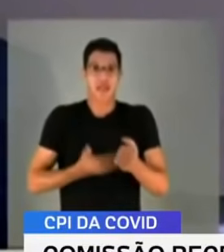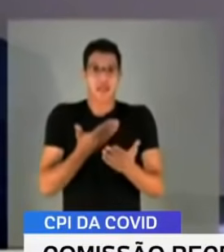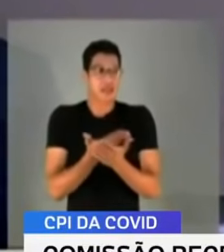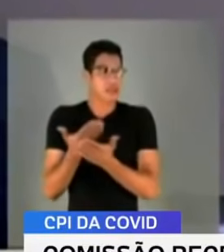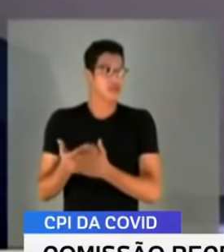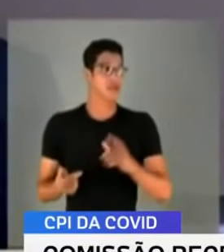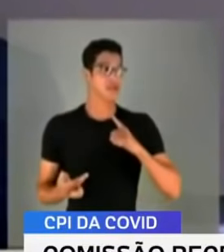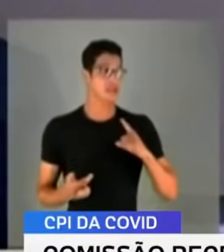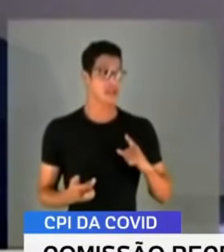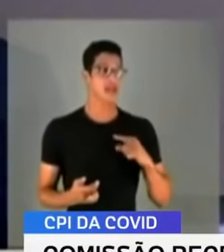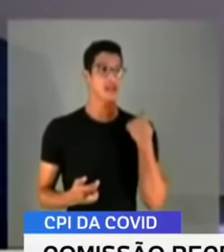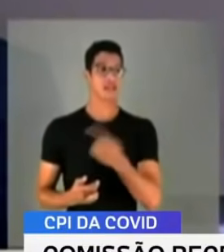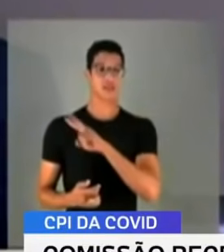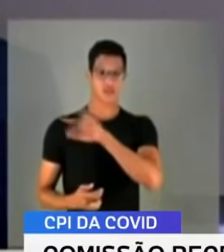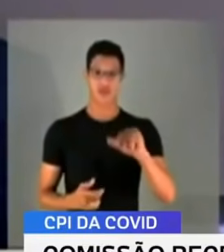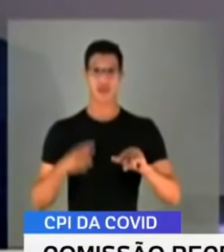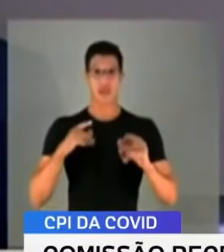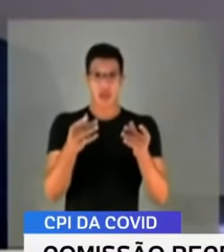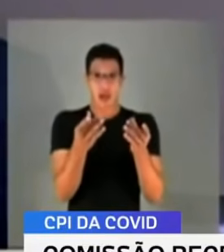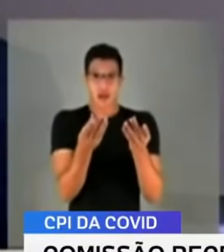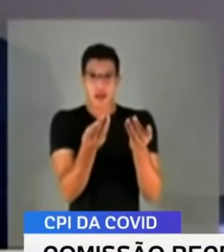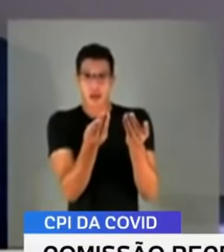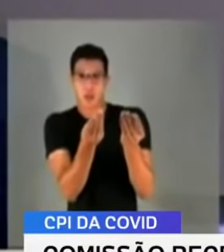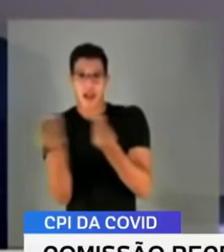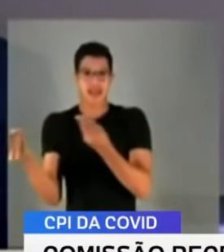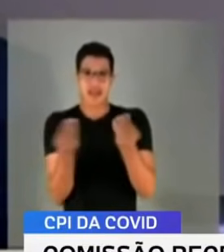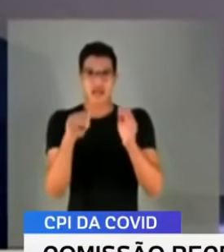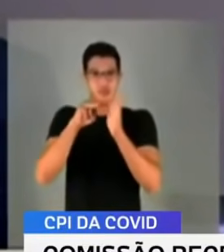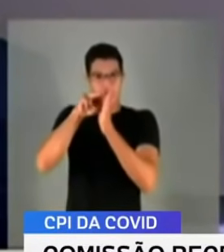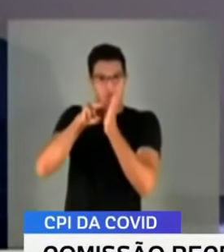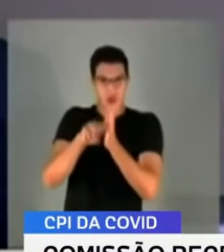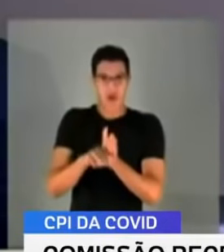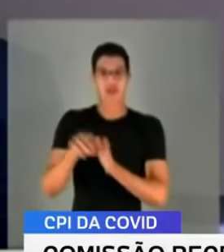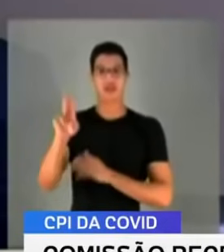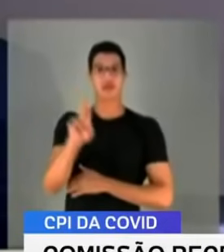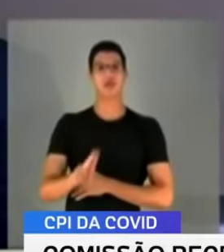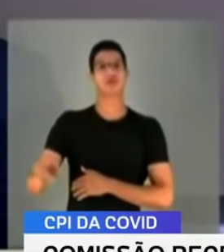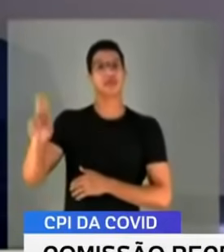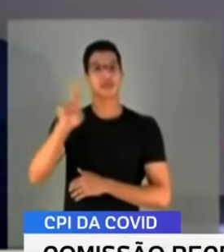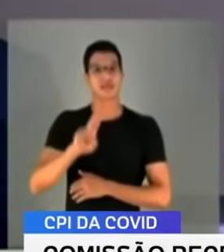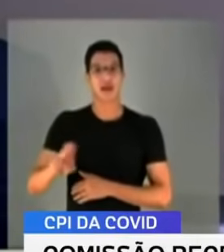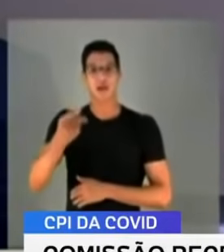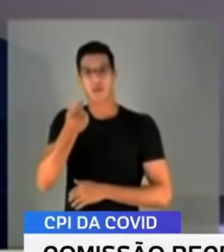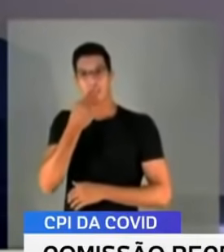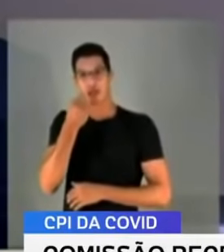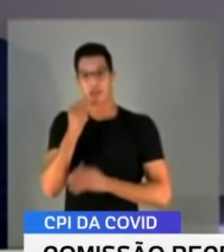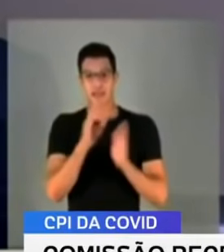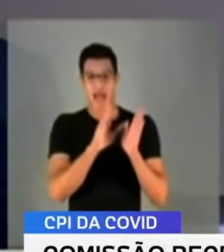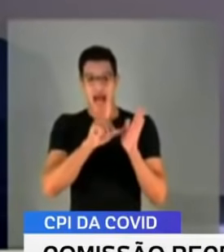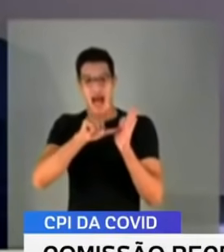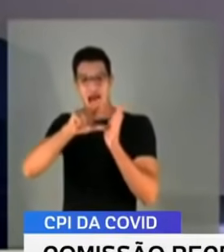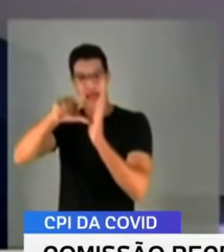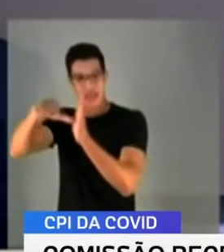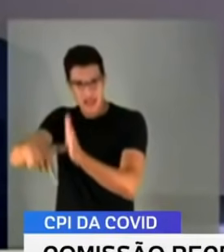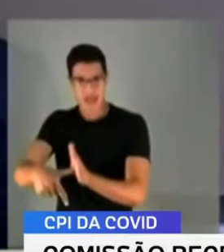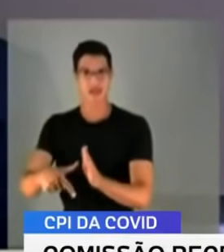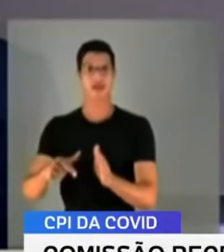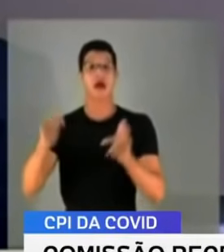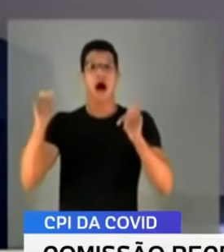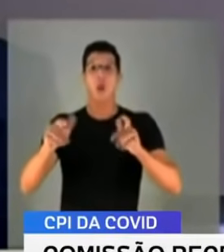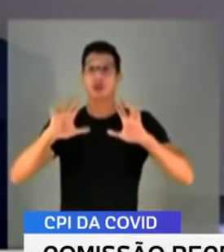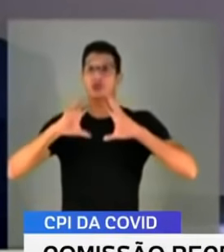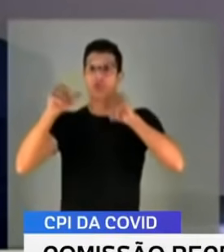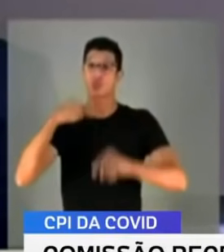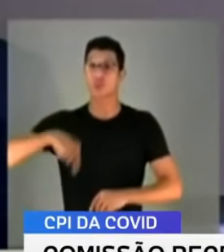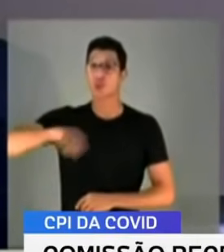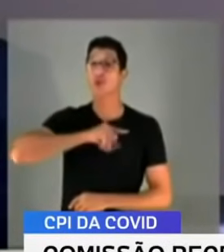feitos com qualidade metodológica questionável, usando o uso das medicações na fase tardia da doença, onde todos